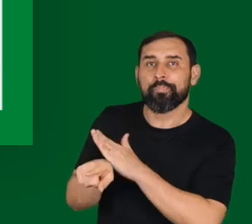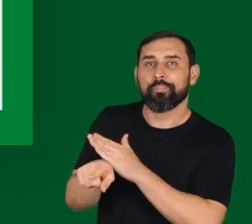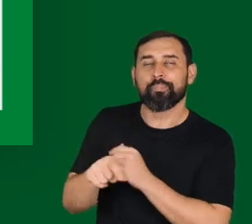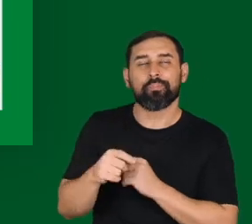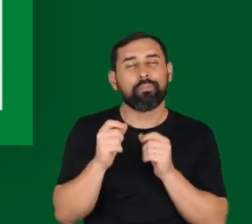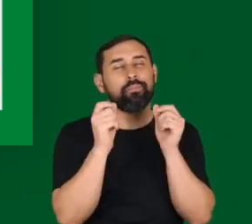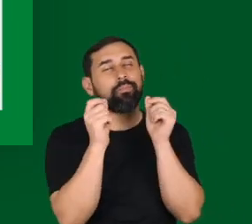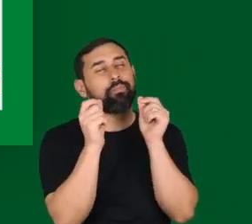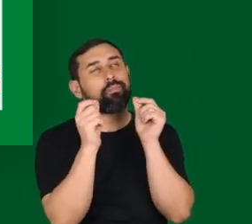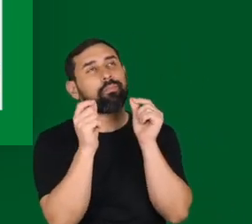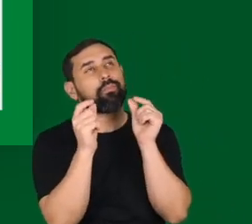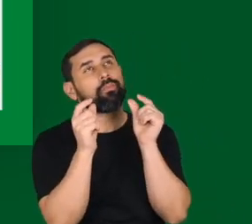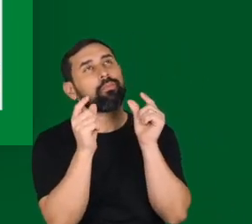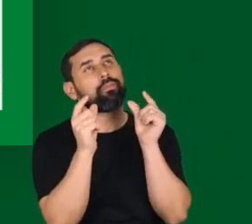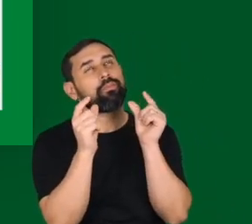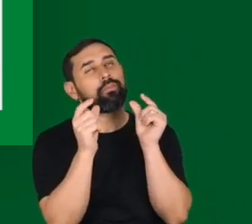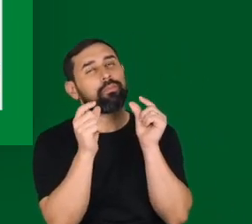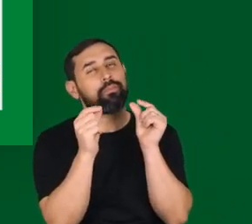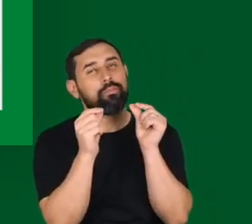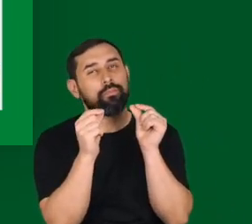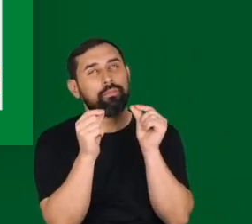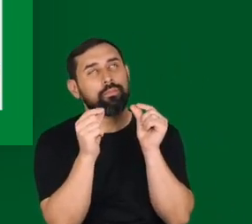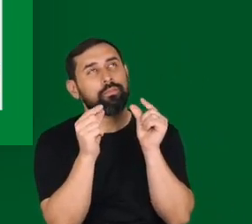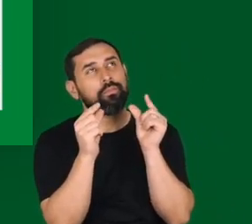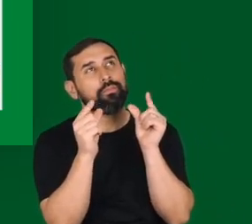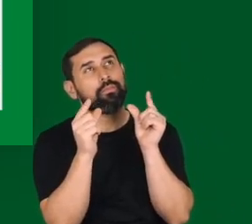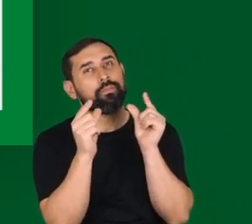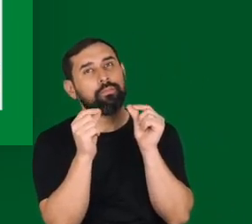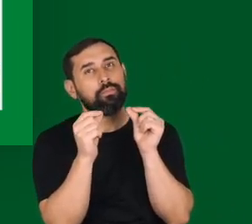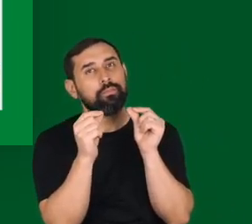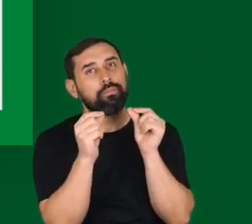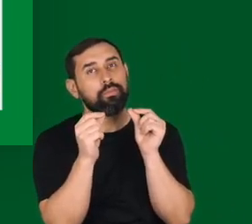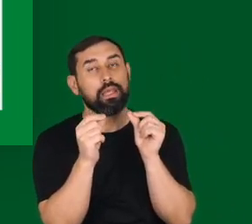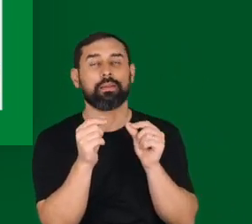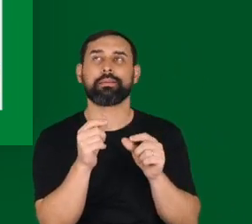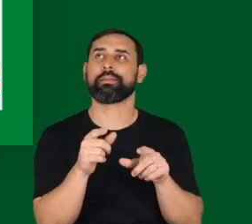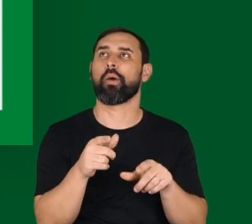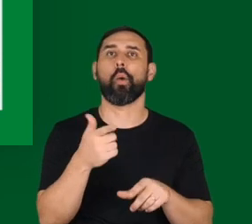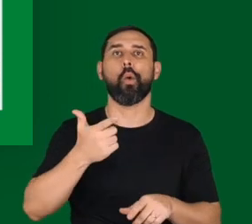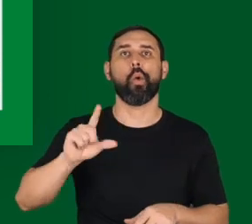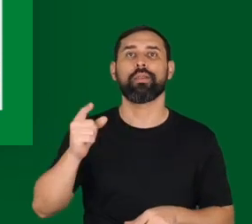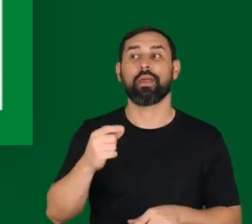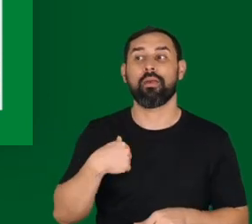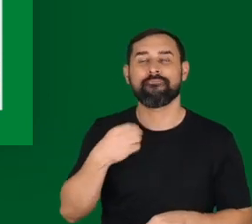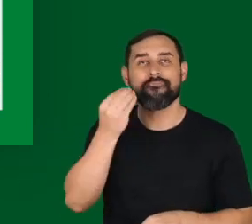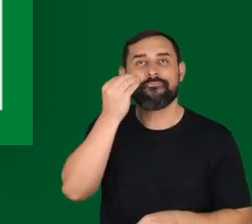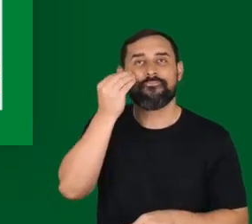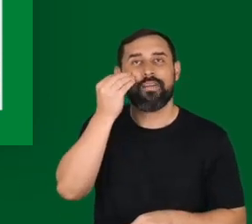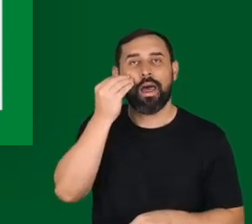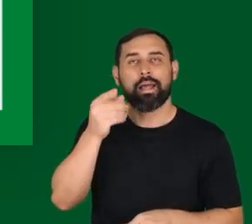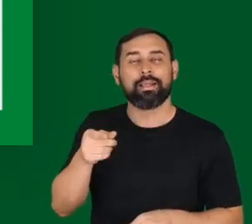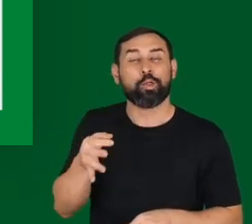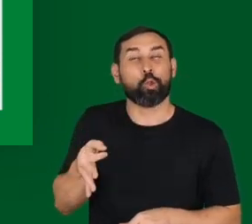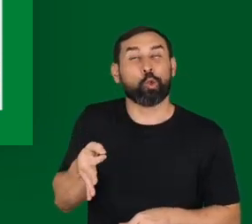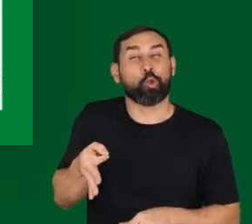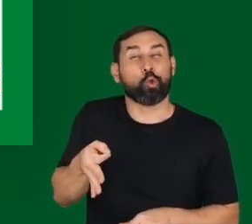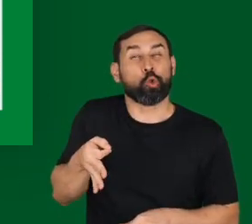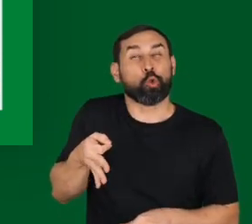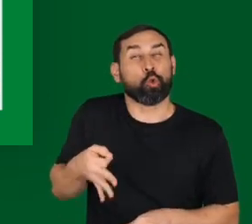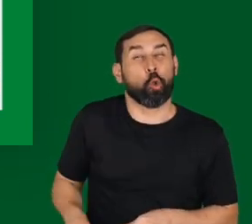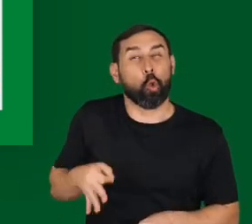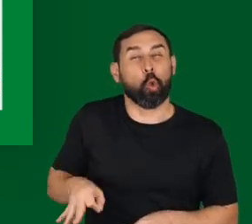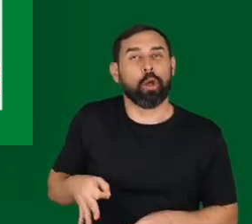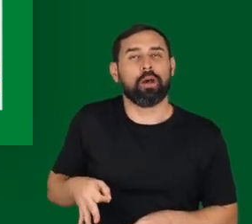estímulo e ele abre o olhinho. Se ele responde a estímulo doloroso, que na verdade é estímulo sob pressão, onde a